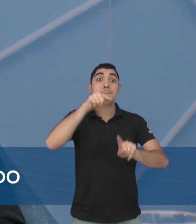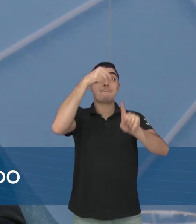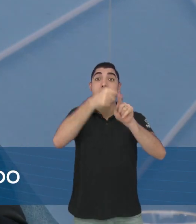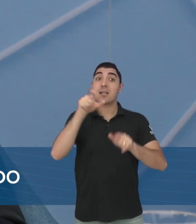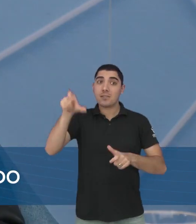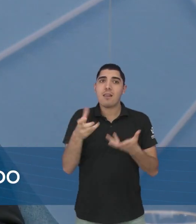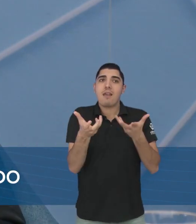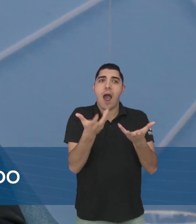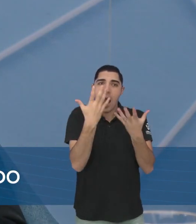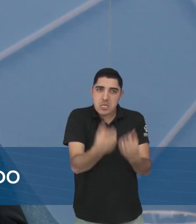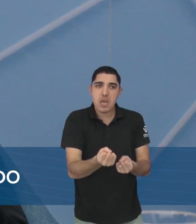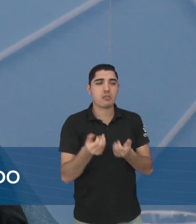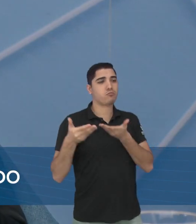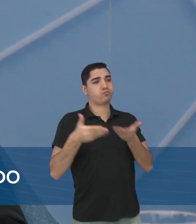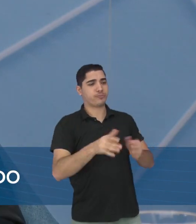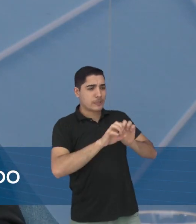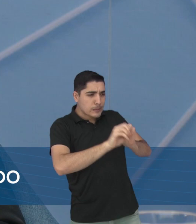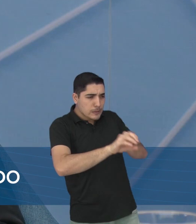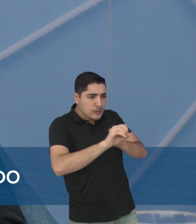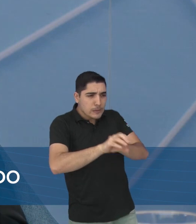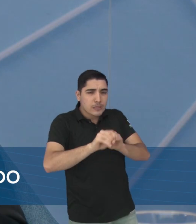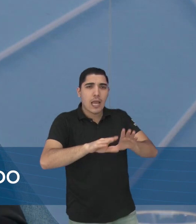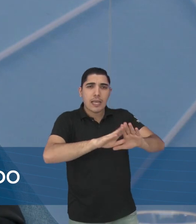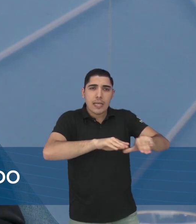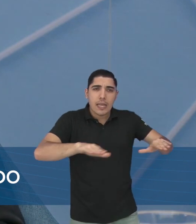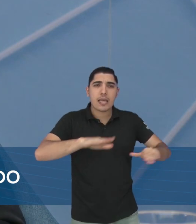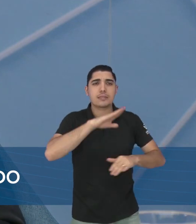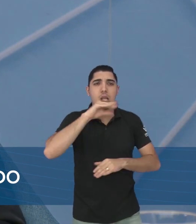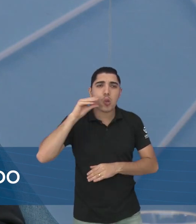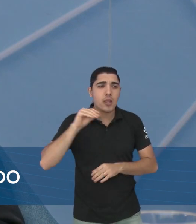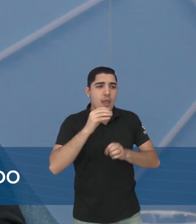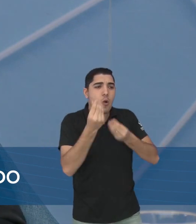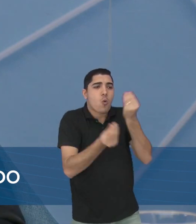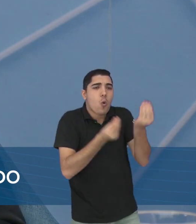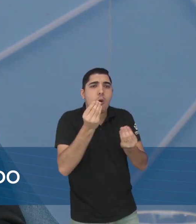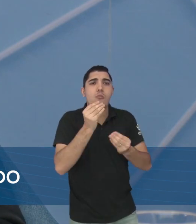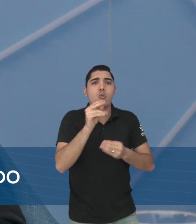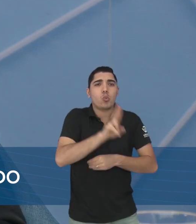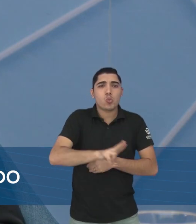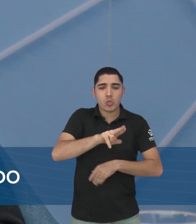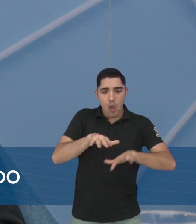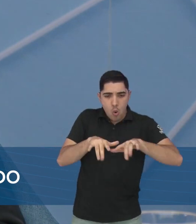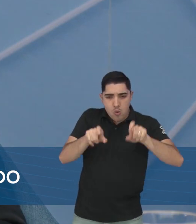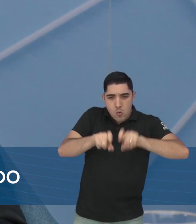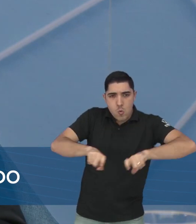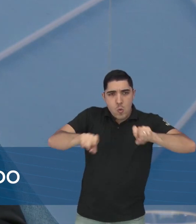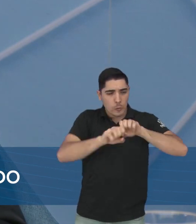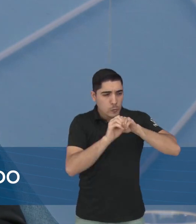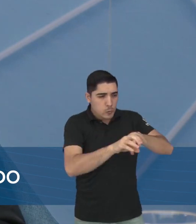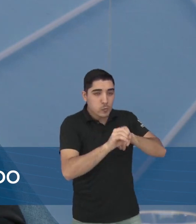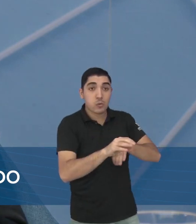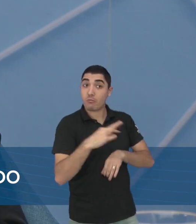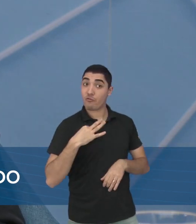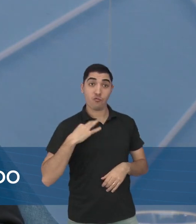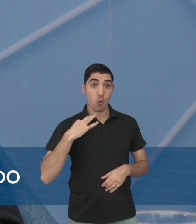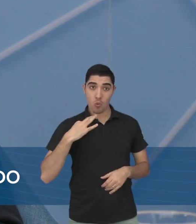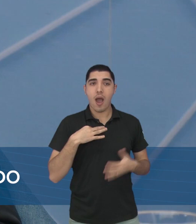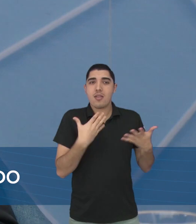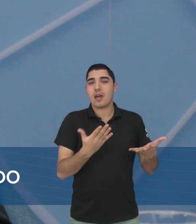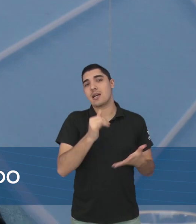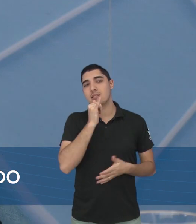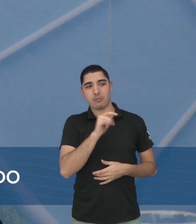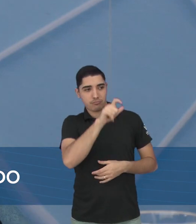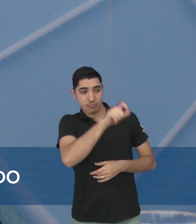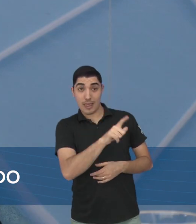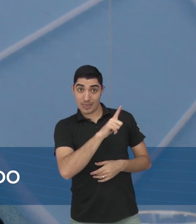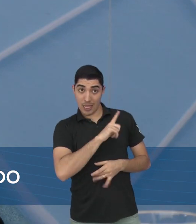tempo dele e ensinar crianças e adolescentes a aprender a função, né, de como mexer no computador. Então, essa questão, né, de